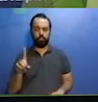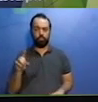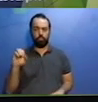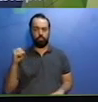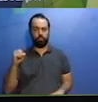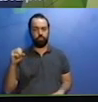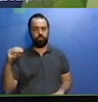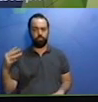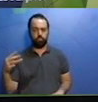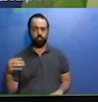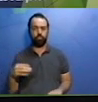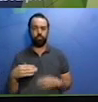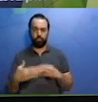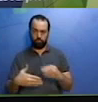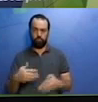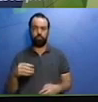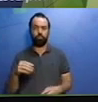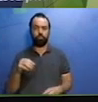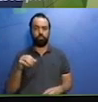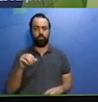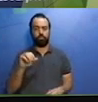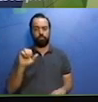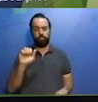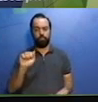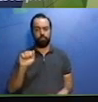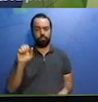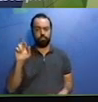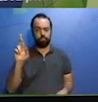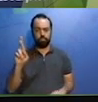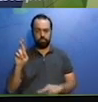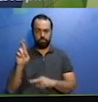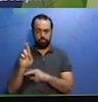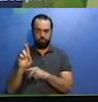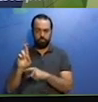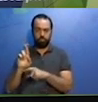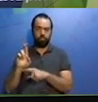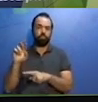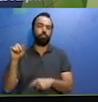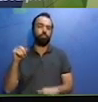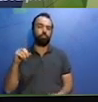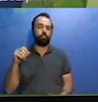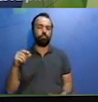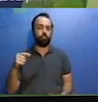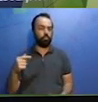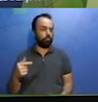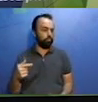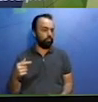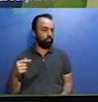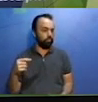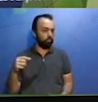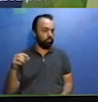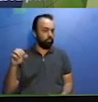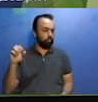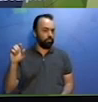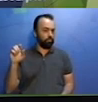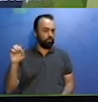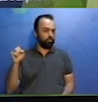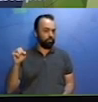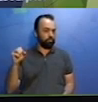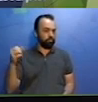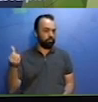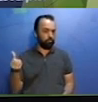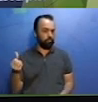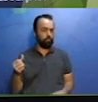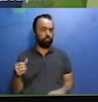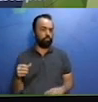Celsius. Depois o gás argônio com menos 186 graus Celsius. E por último, o gás nitrogênio, com